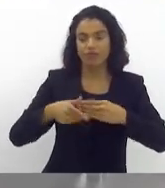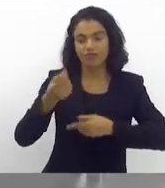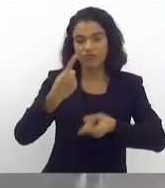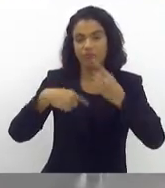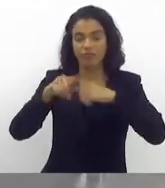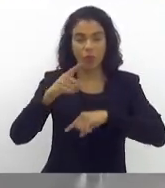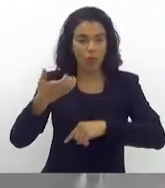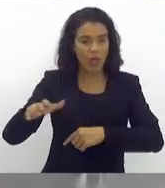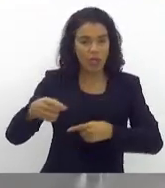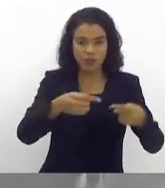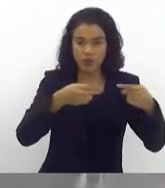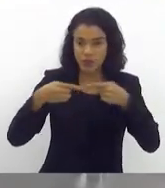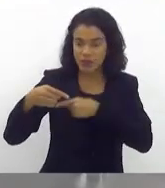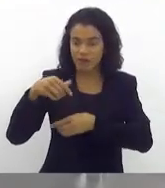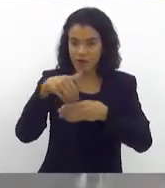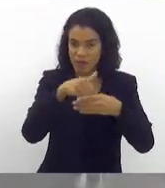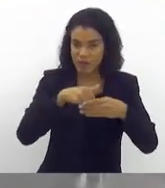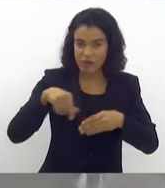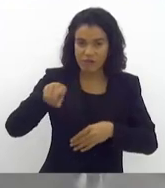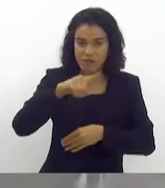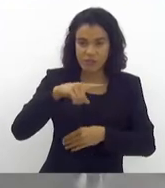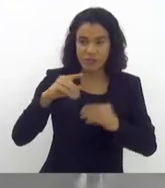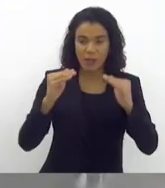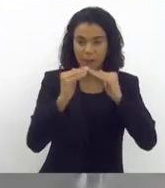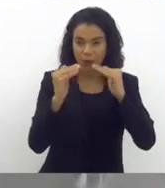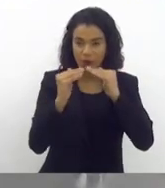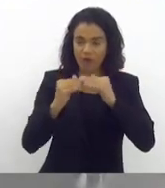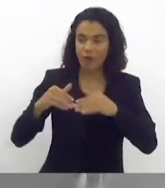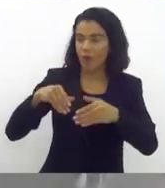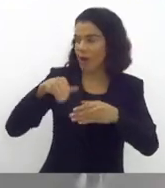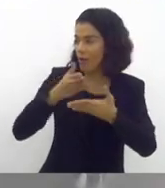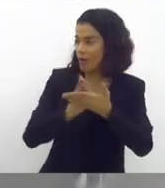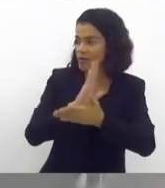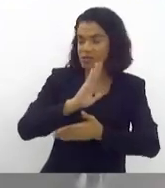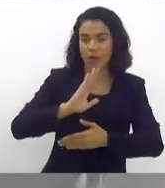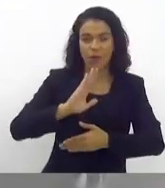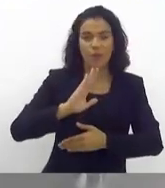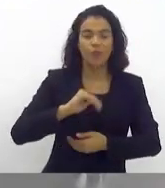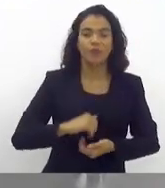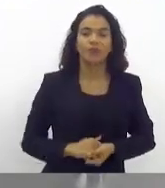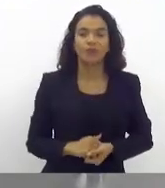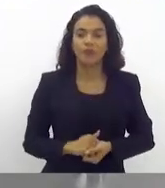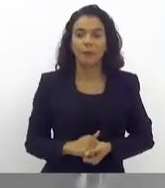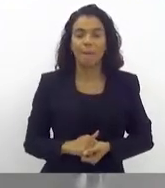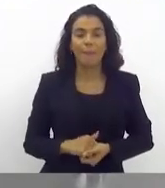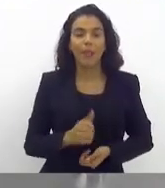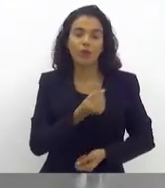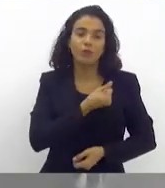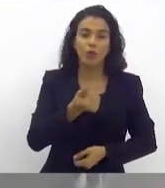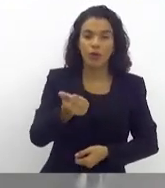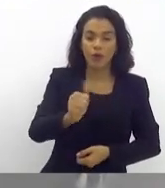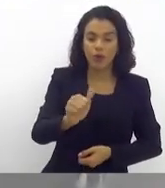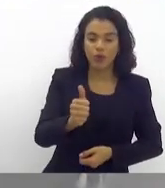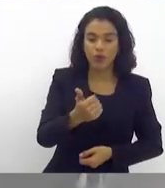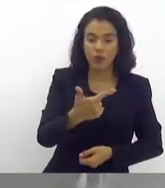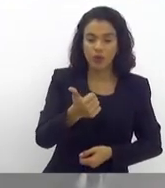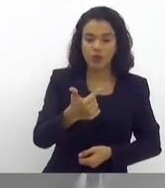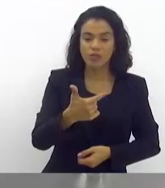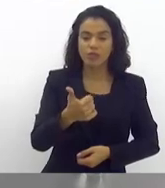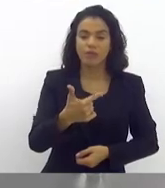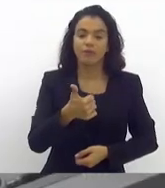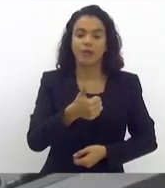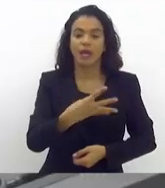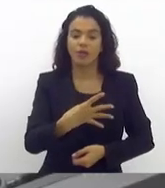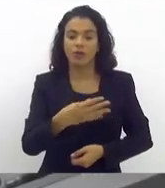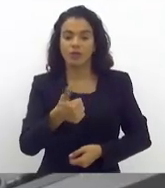que queira discutir, encerrada a discussão. Em votação, os senhores que aprovam permaneçam como estão, aprovado. 12 da pauta, PL 1412